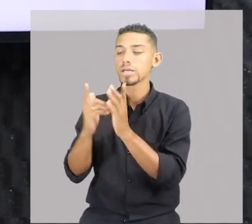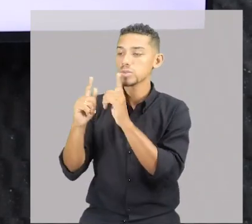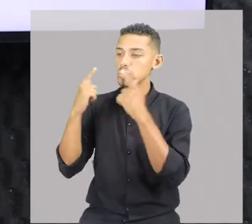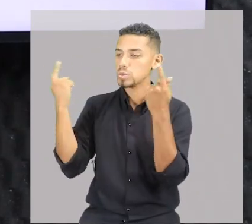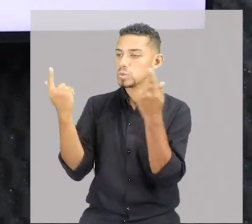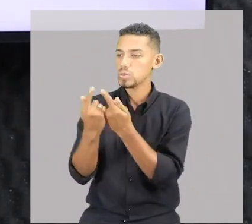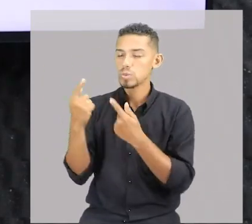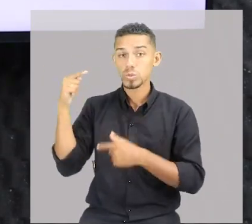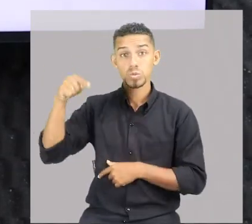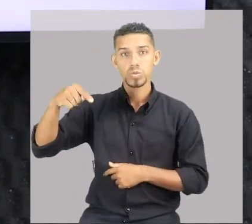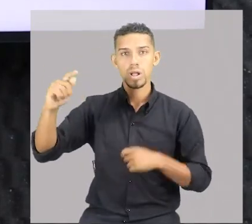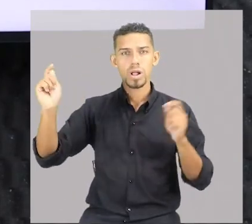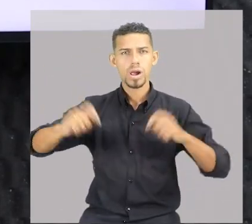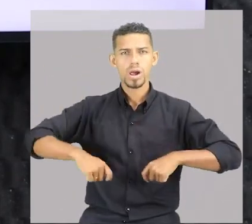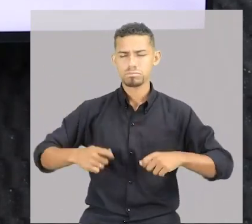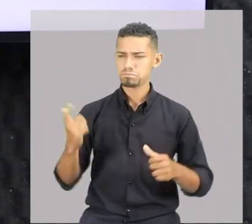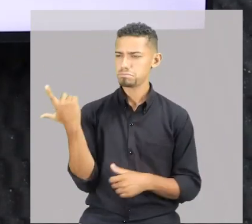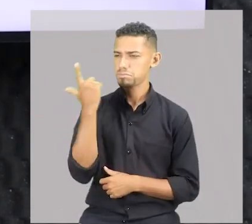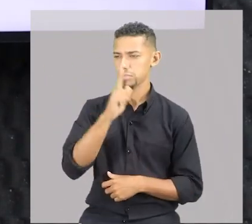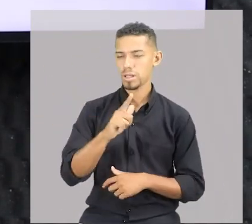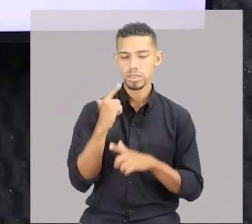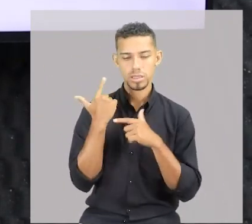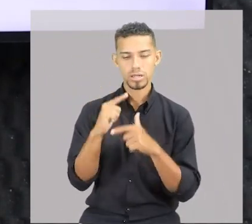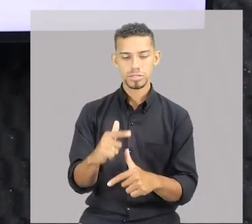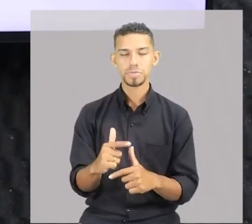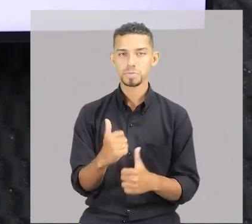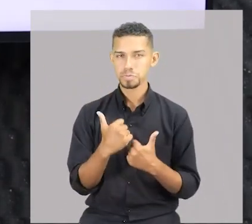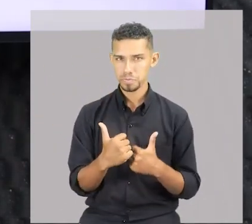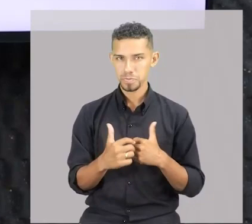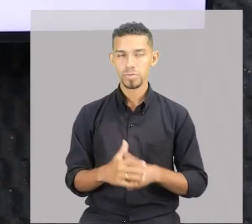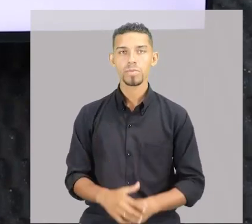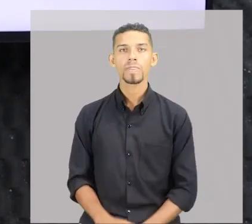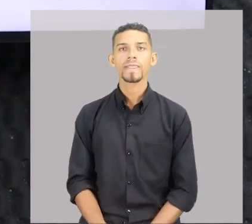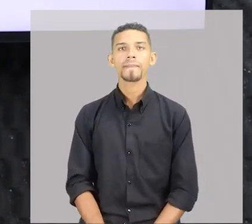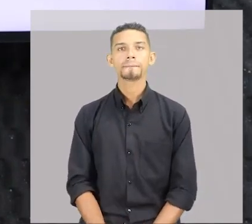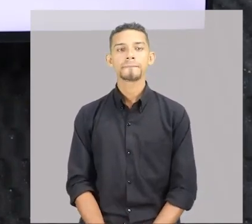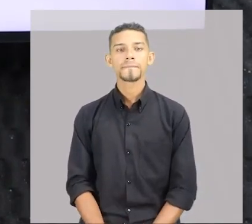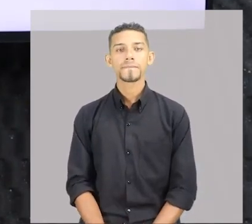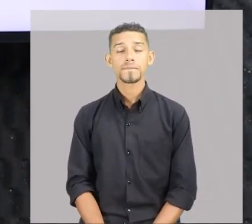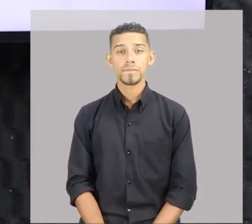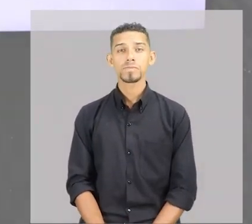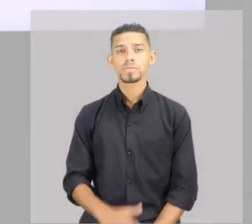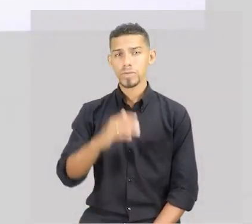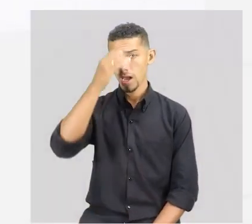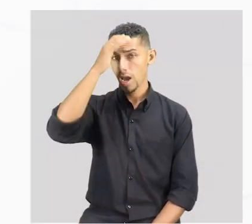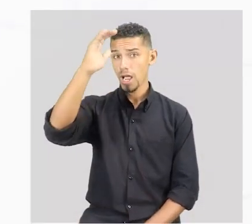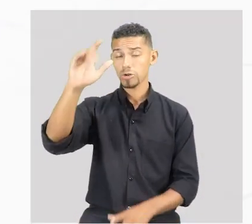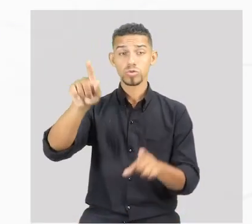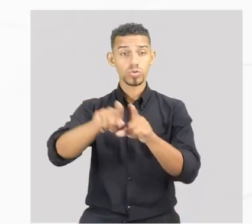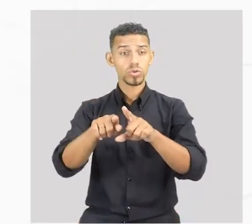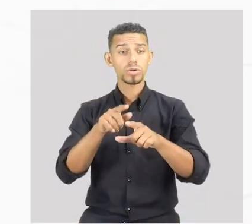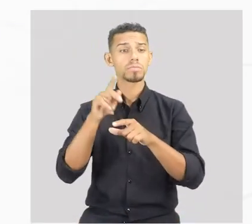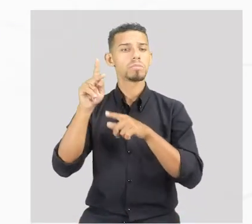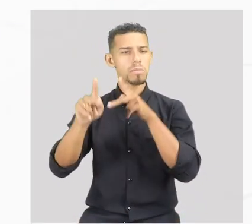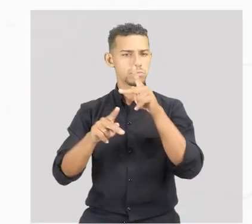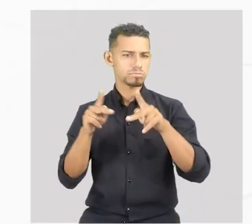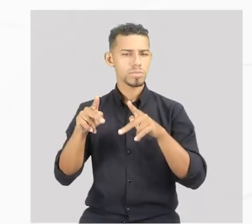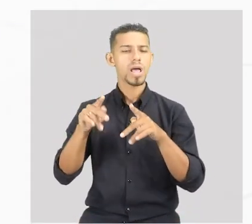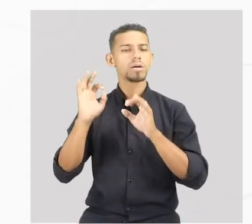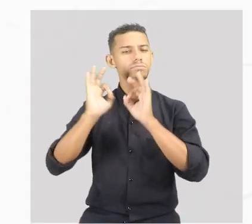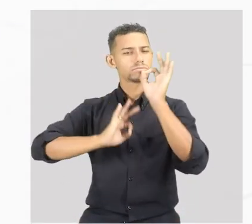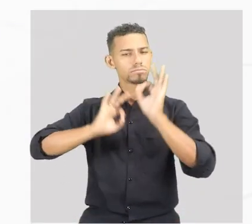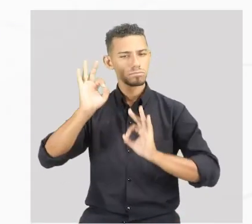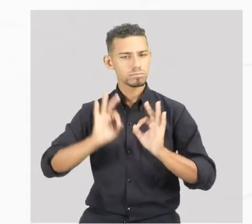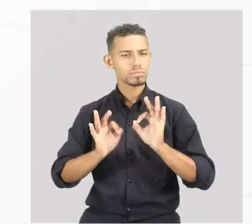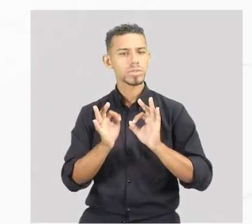grupo que torna aquilo uma tradição, certo? A cultura popular é um modo de fazer artístico,